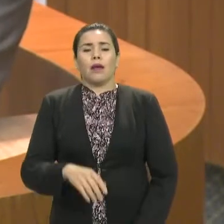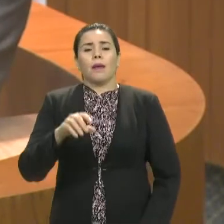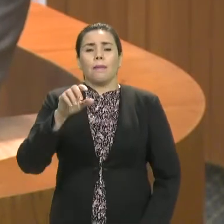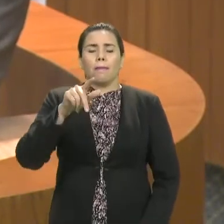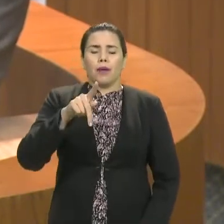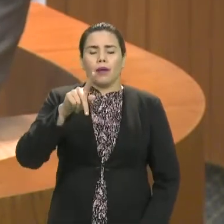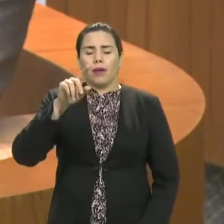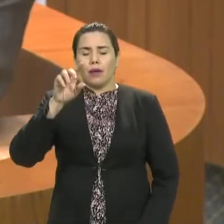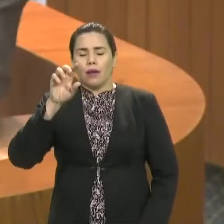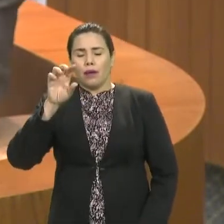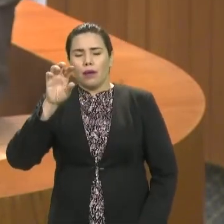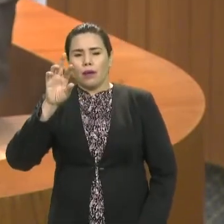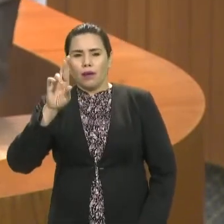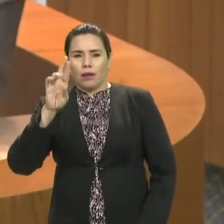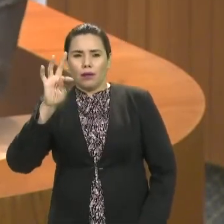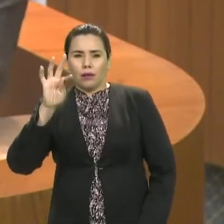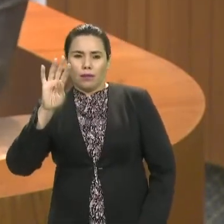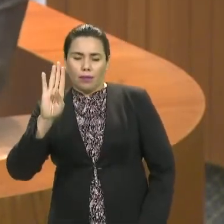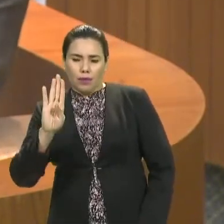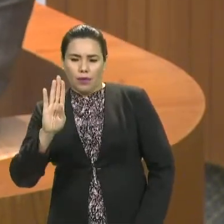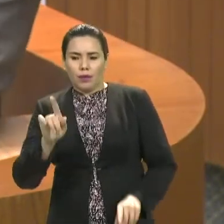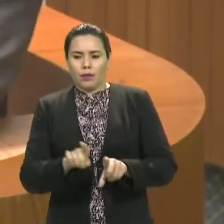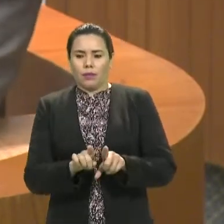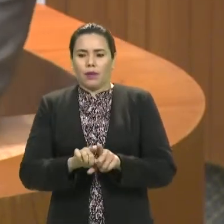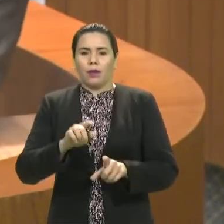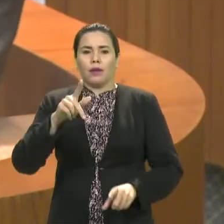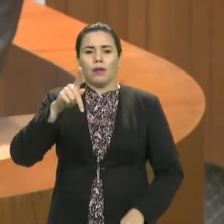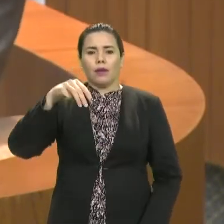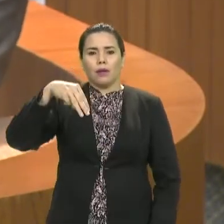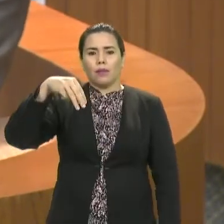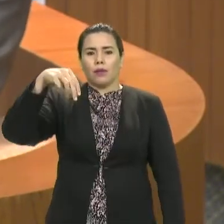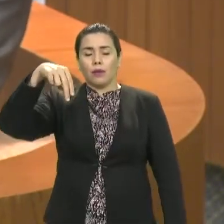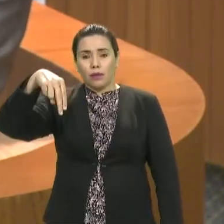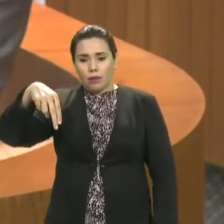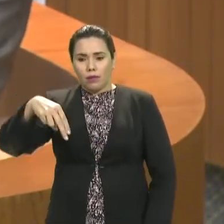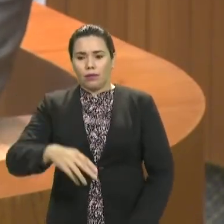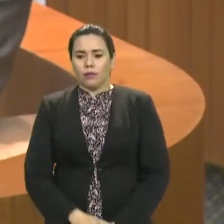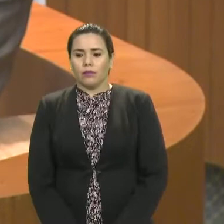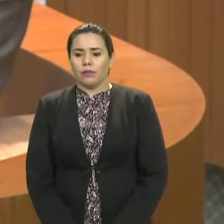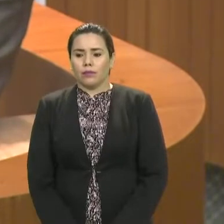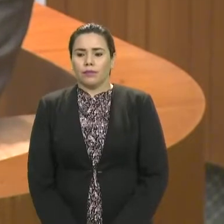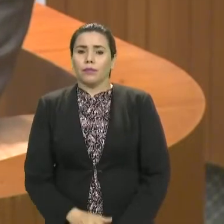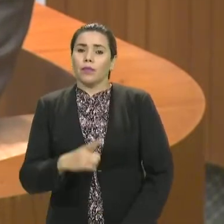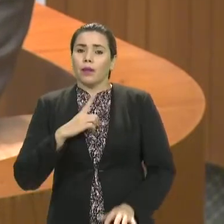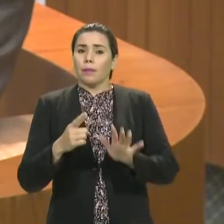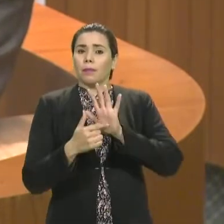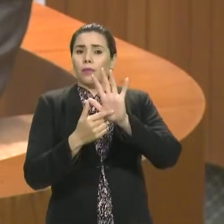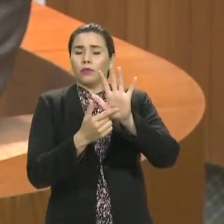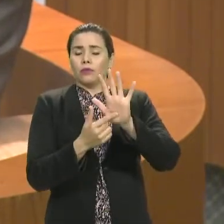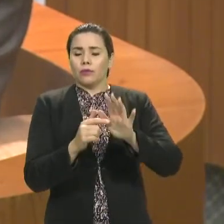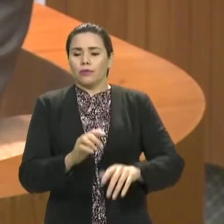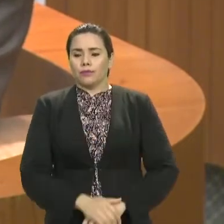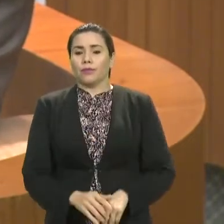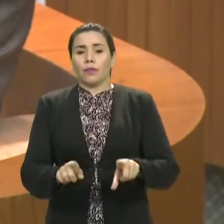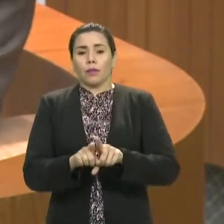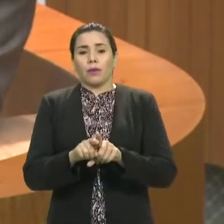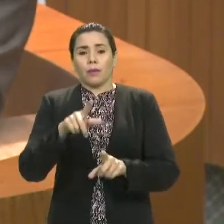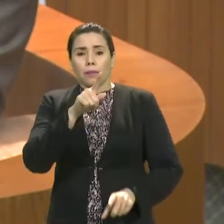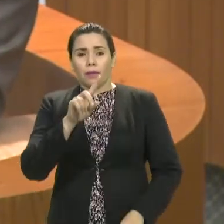e PMN, como estava ainda agora aqui no painel da casa. Partido